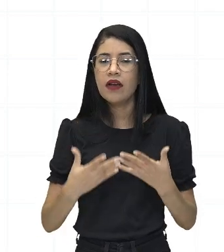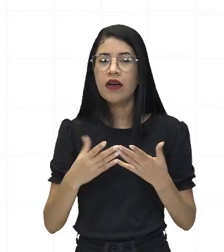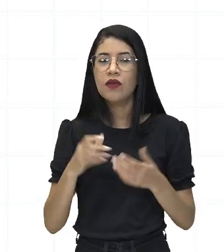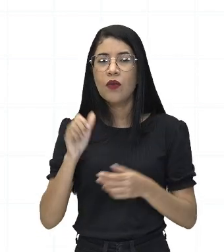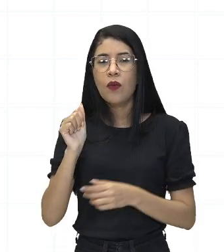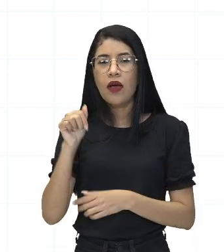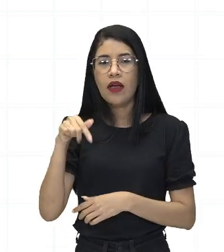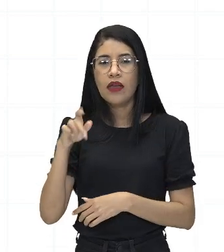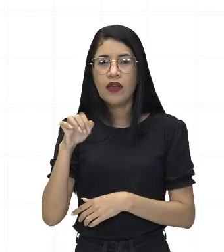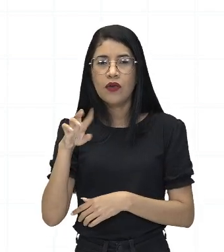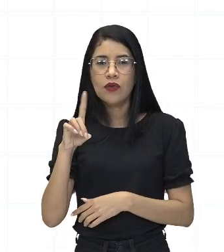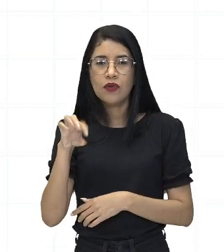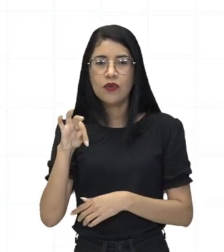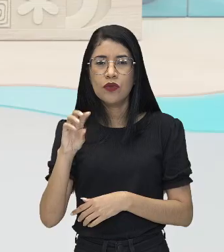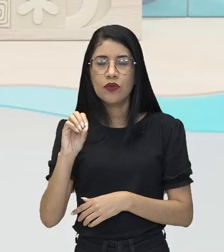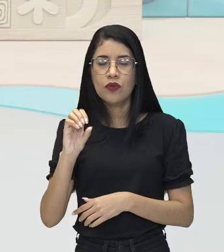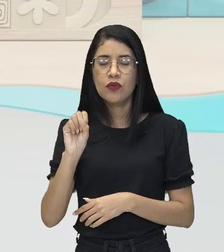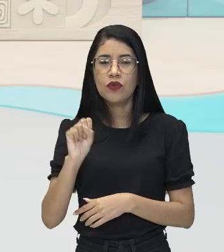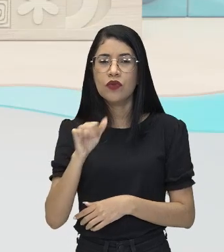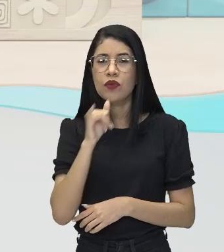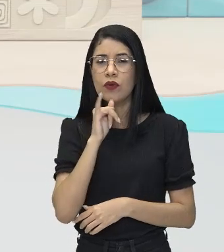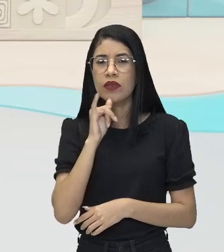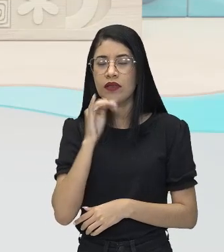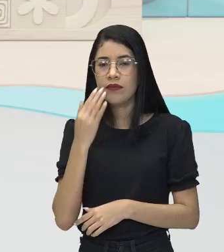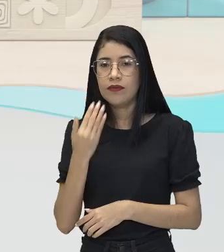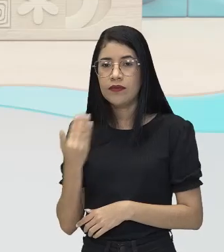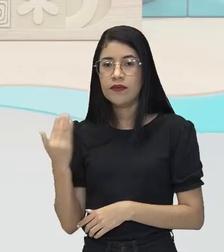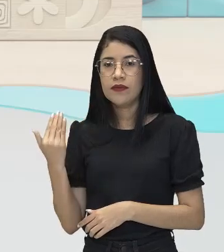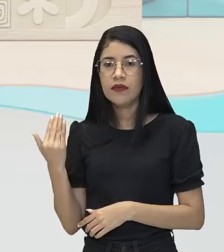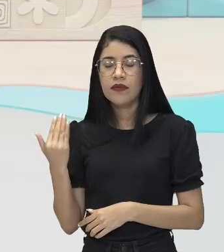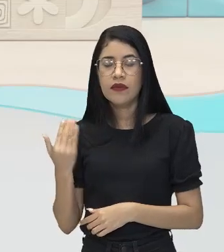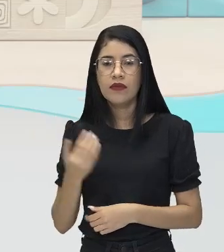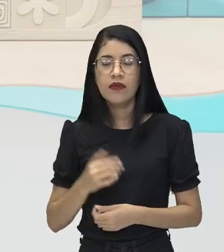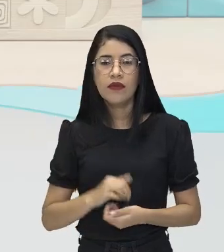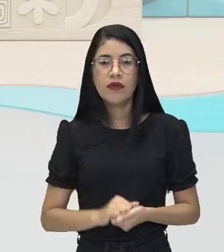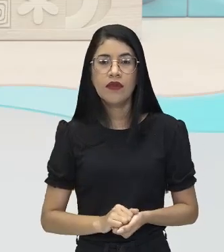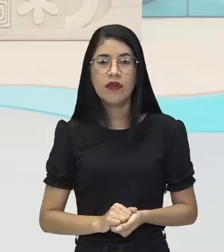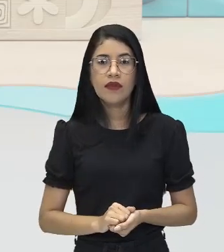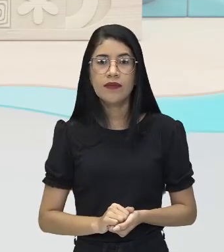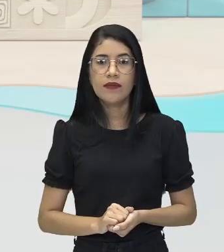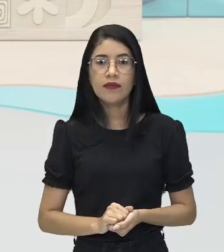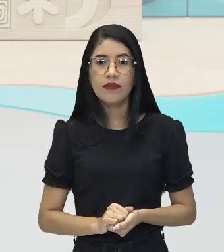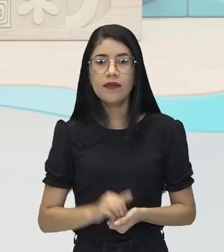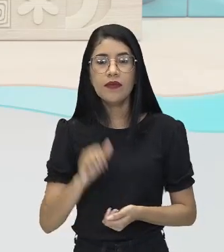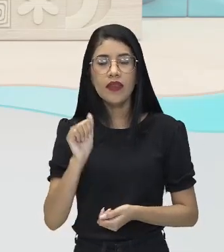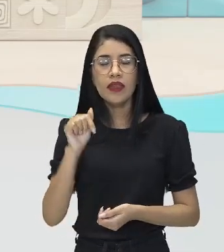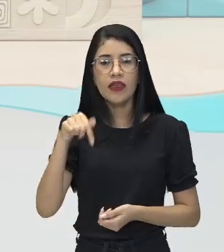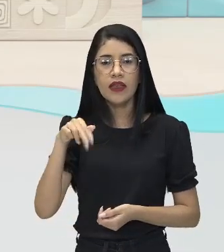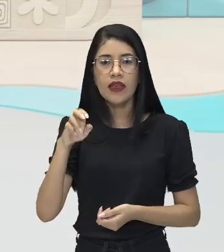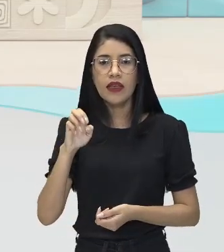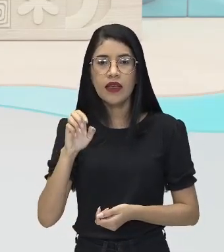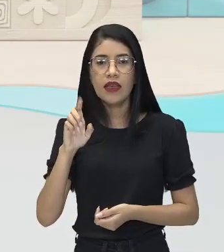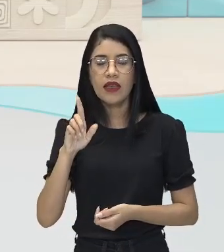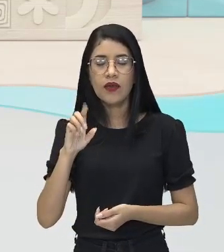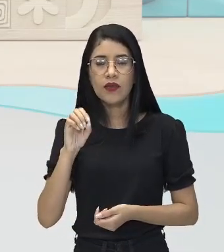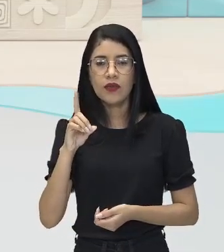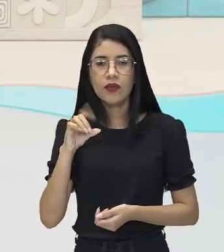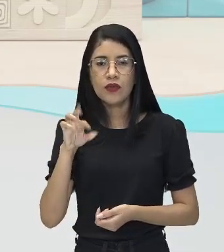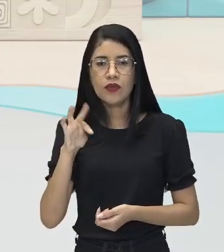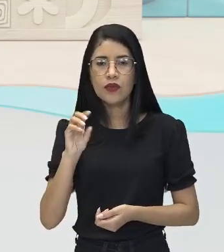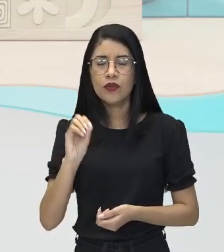aquedutos. Vamos ver um exemplo desses aquedutos? Então, aqui para vocês, esse aqui é um aqueduto. E o que